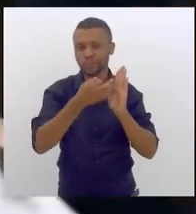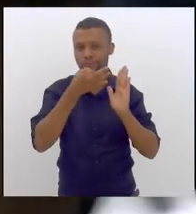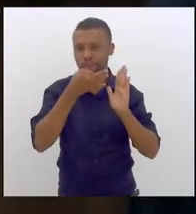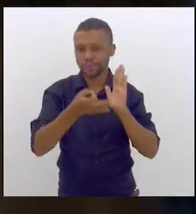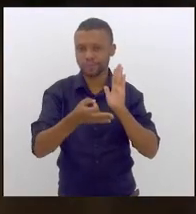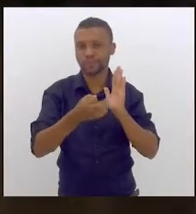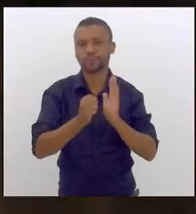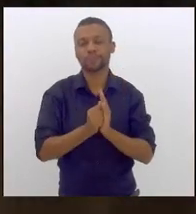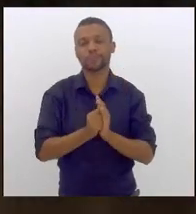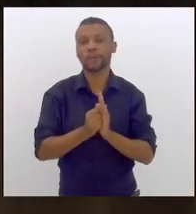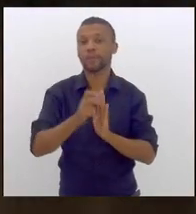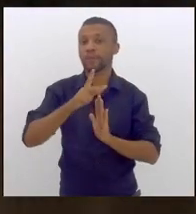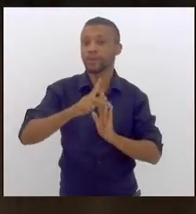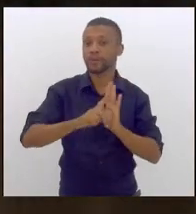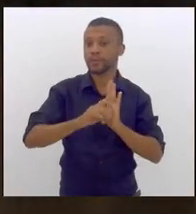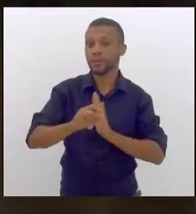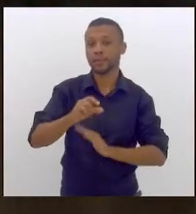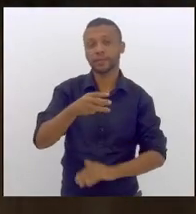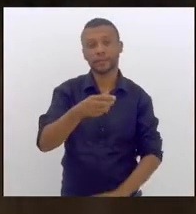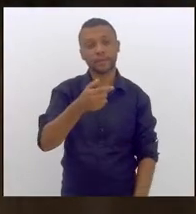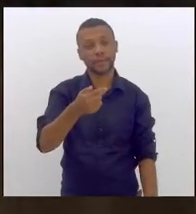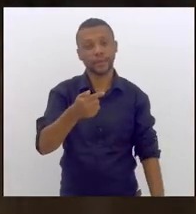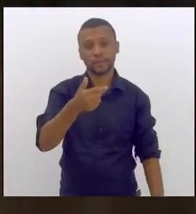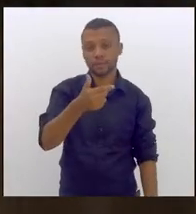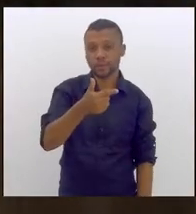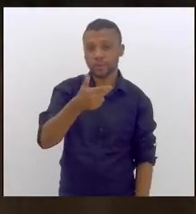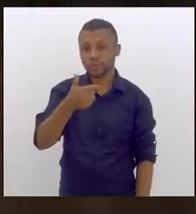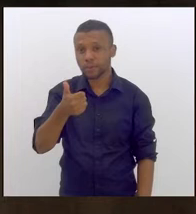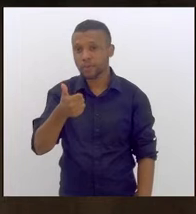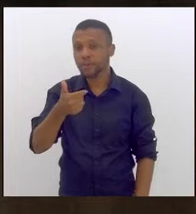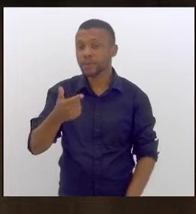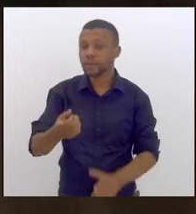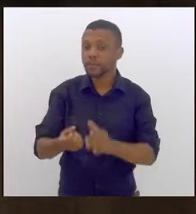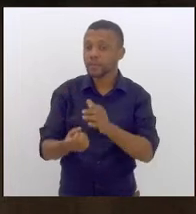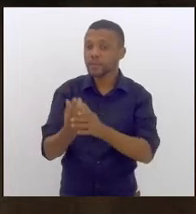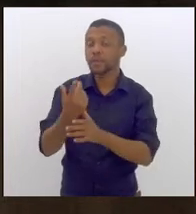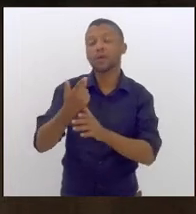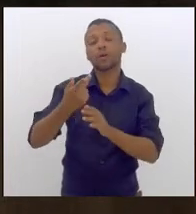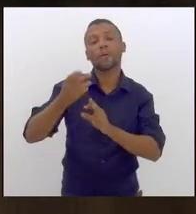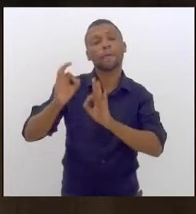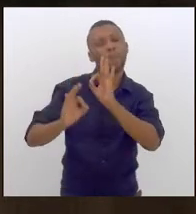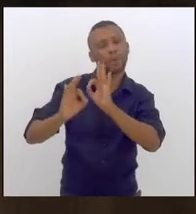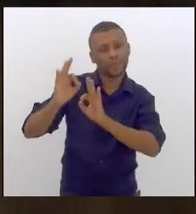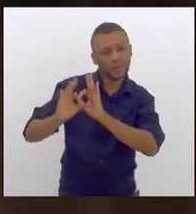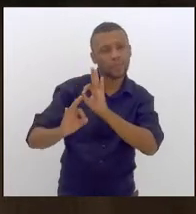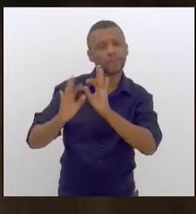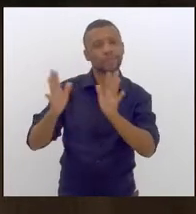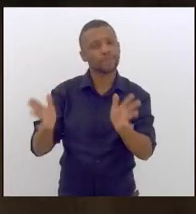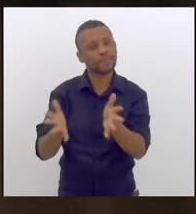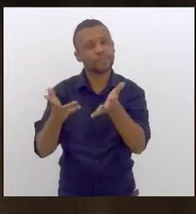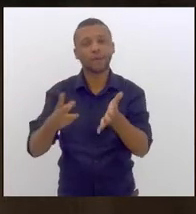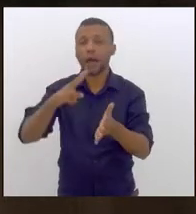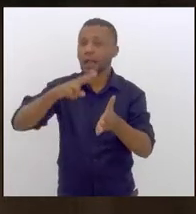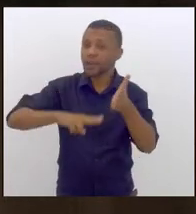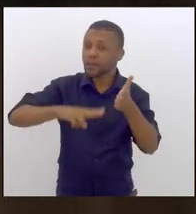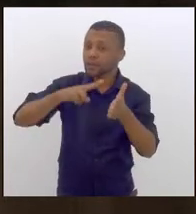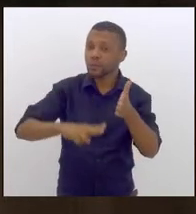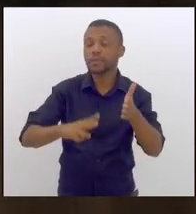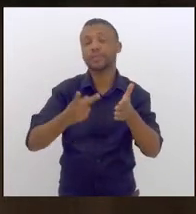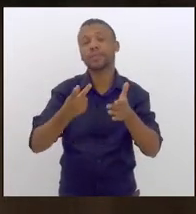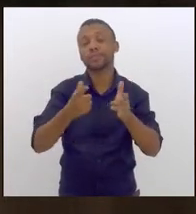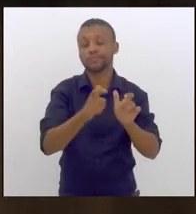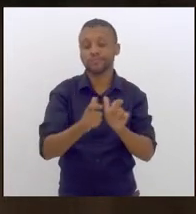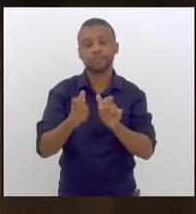Projeto 3721, que dispõe sobre a criação do projeto de remissão pela leitura no âmbito dos estabelecimentos penais do Rio de Janeiro e da outras